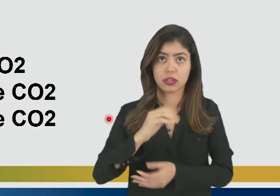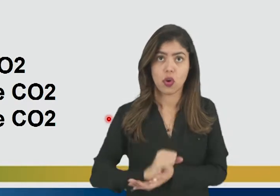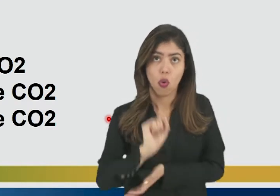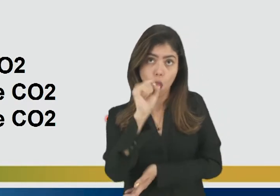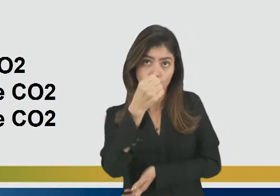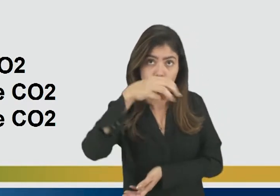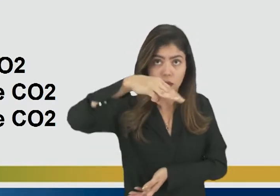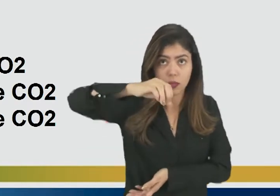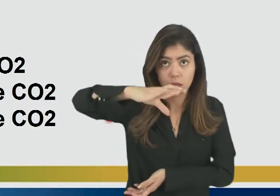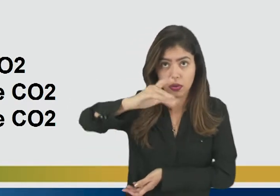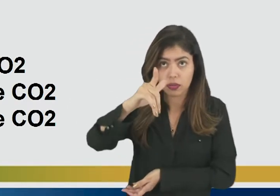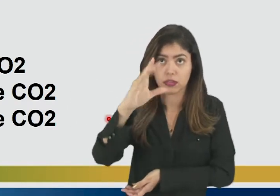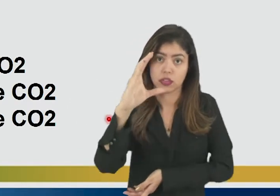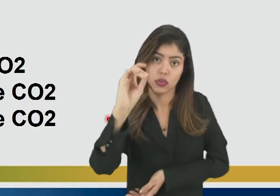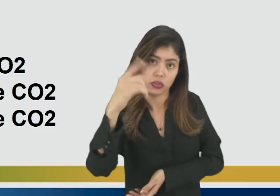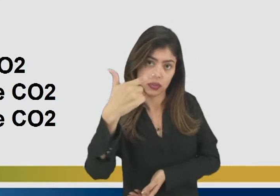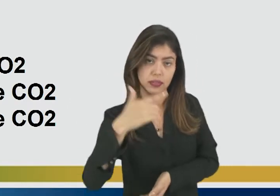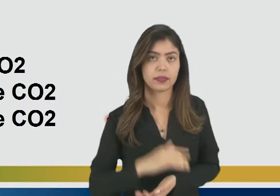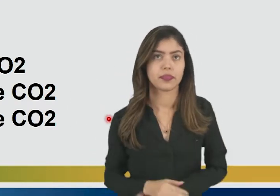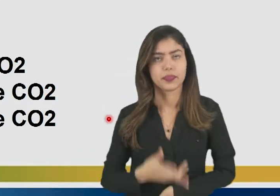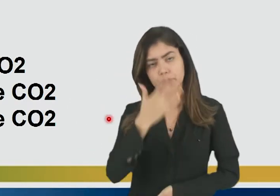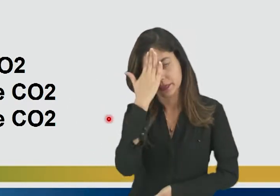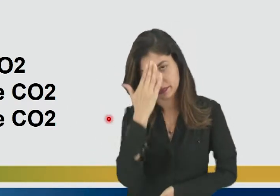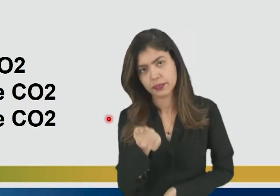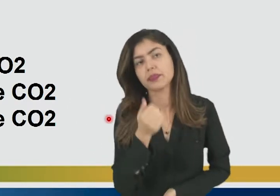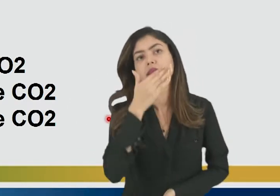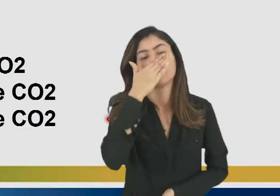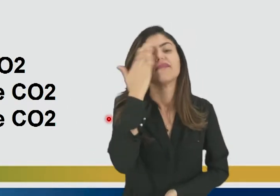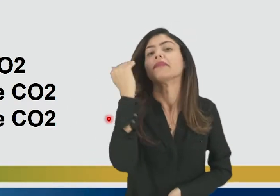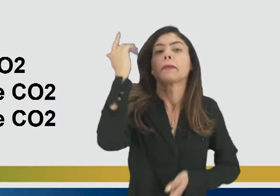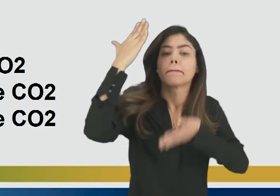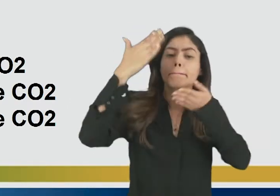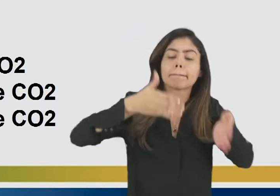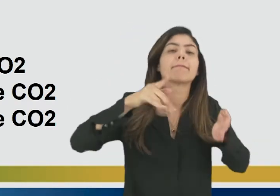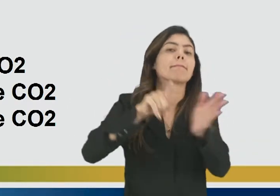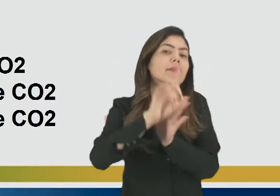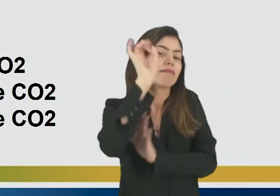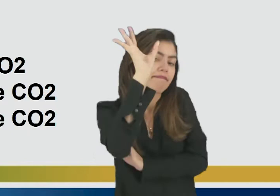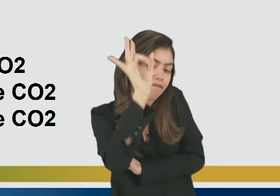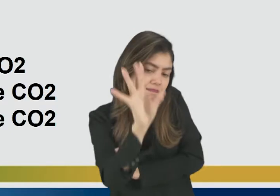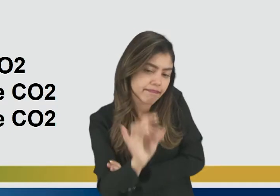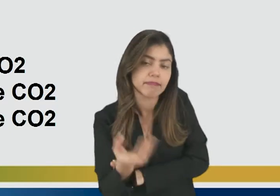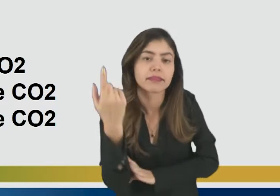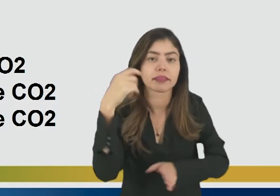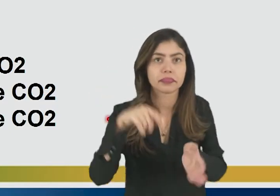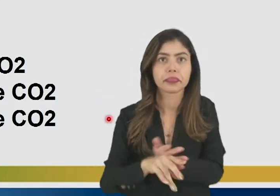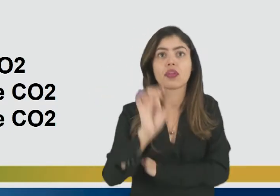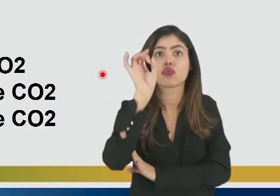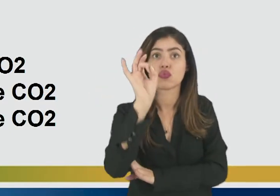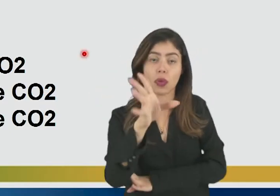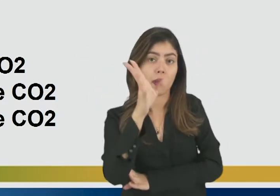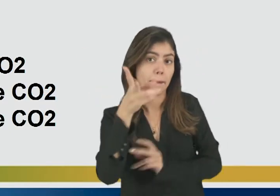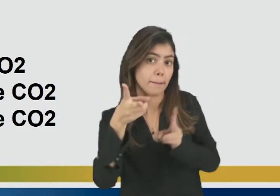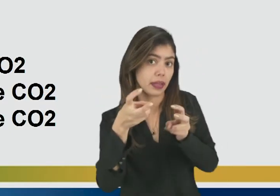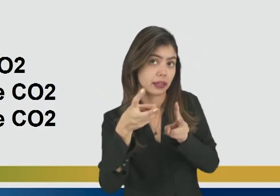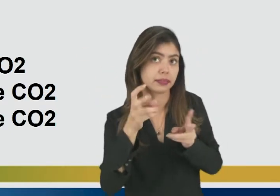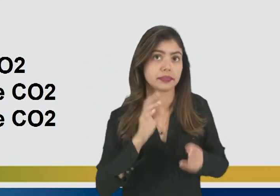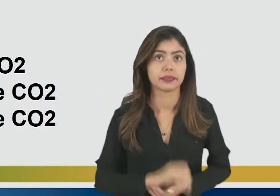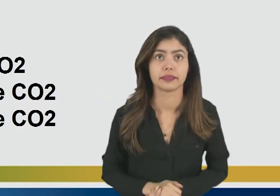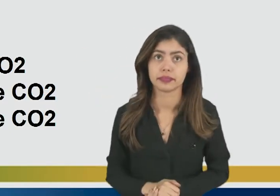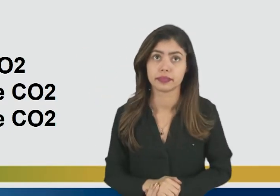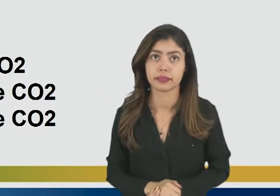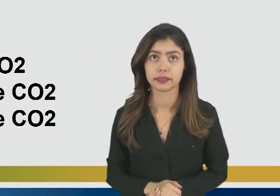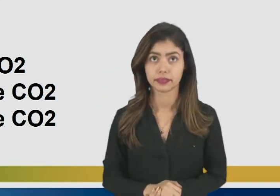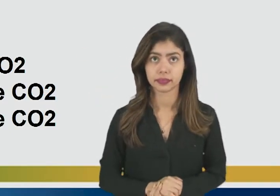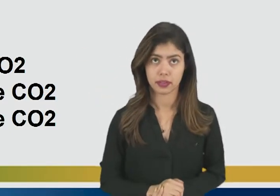8 mols de CO2. Então, para nós sabermos o valor exato de cada quantidade de calor, basta você pegar a quantidade